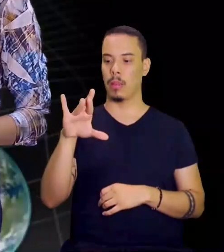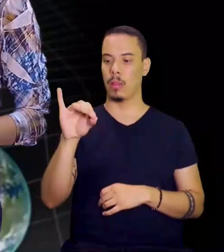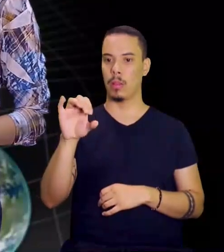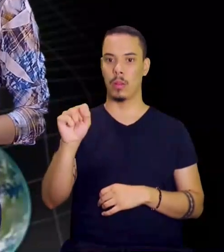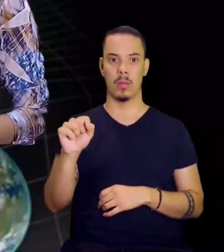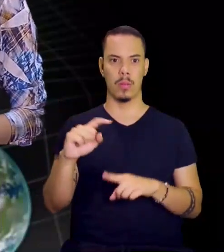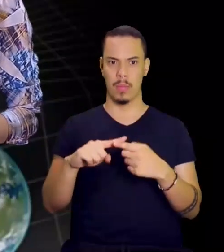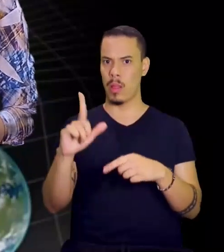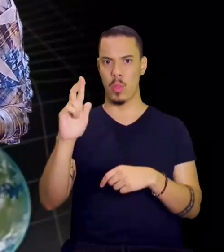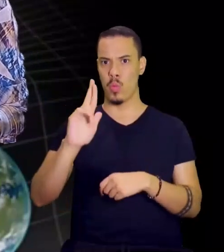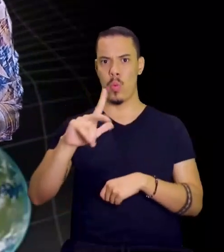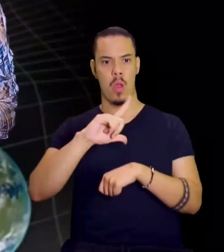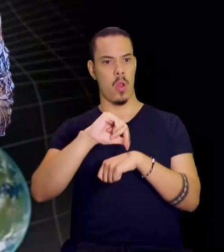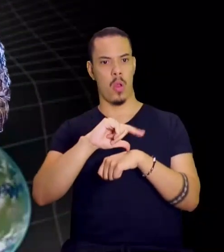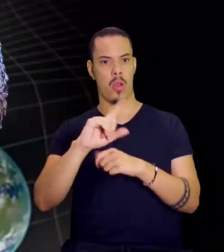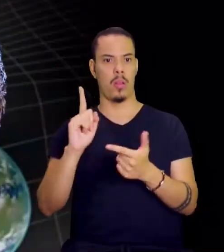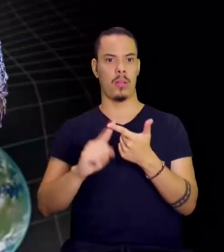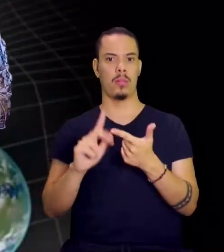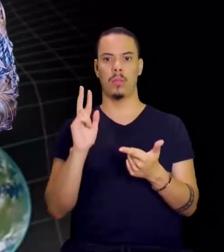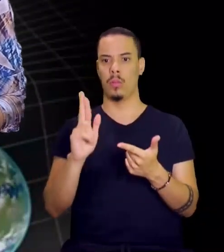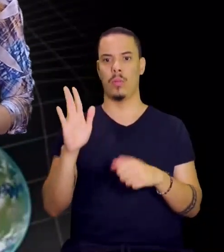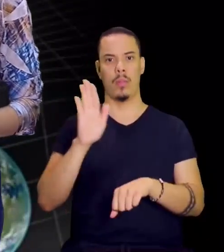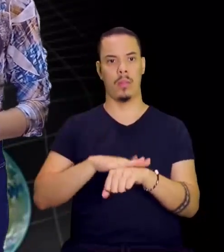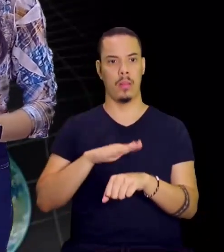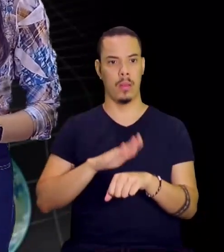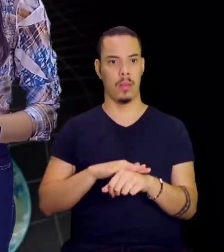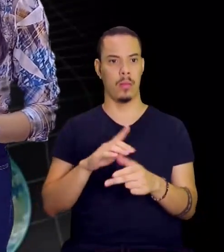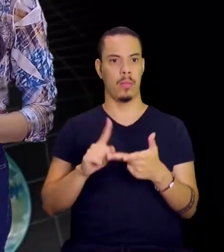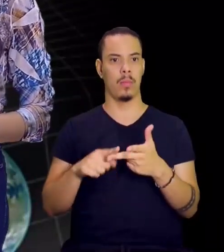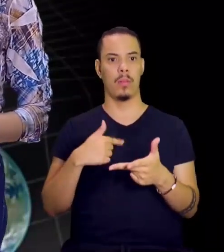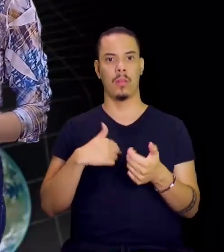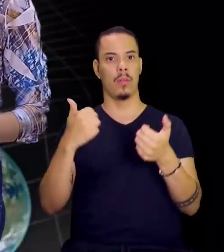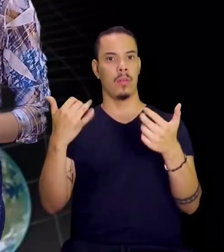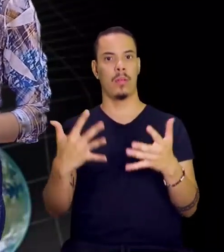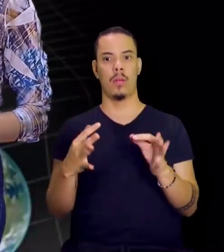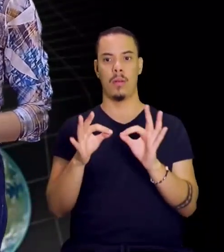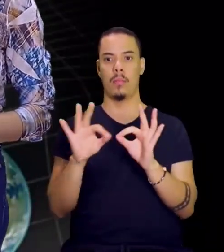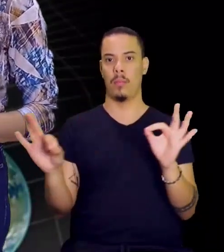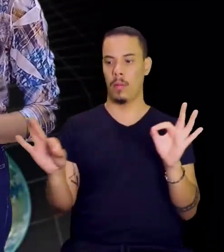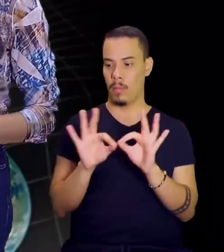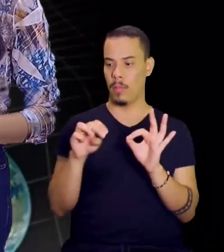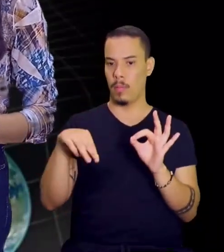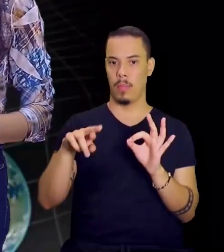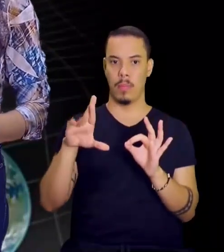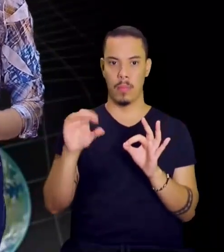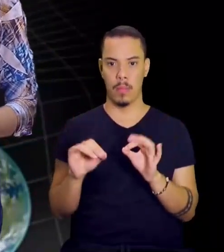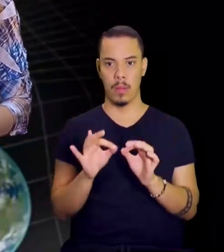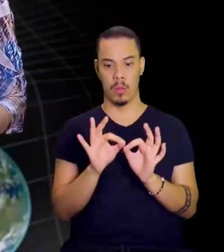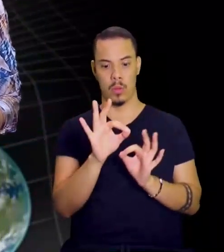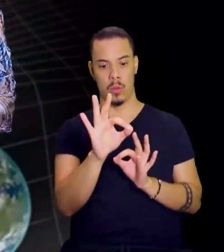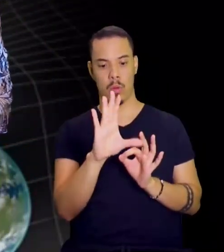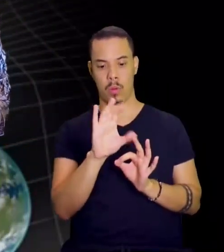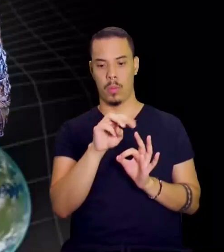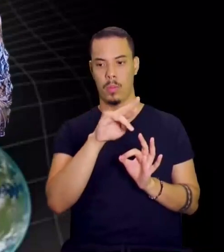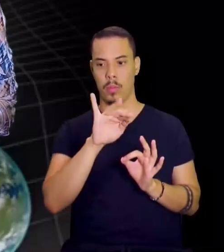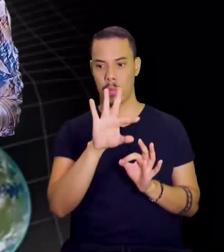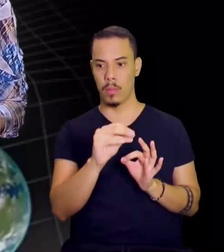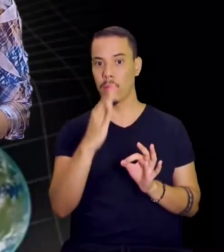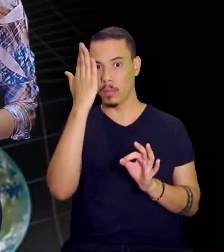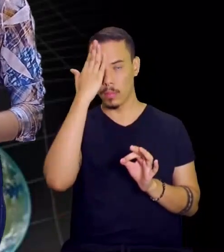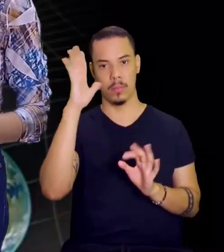hora, né? Não é tempo, né? Então, você sabe que falou de metro, já falou de comprimento. Então, essas coisas são importantes. A unidade de